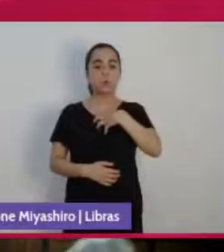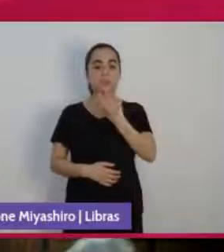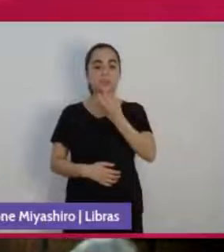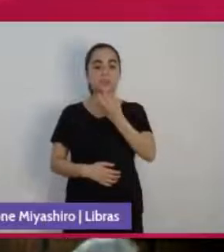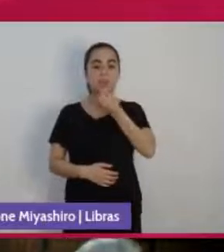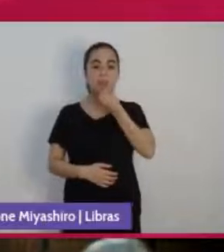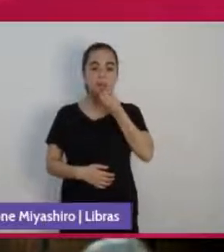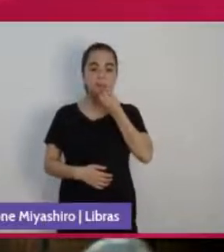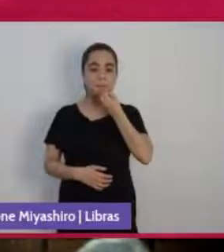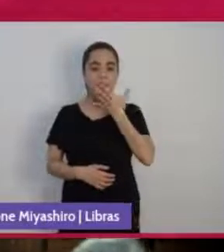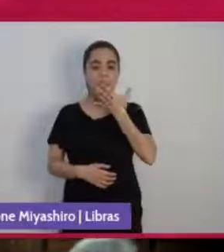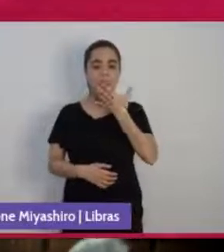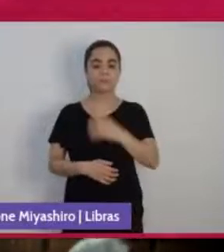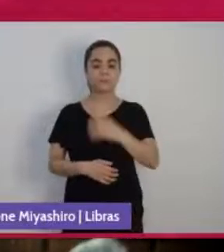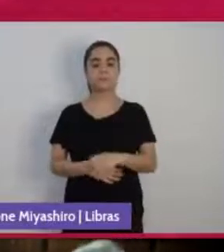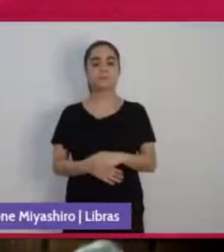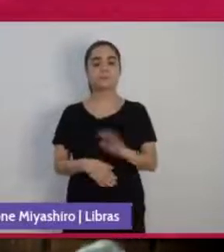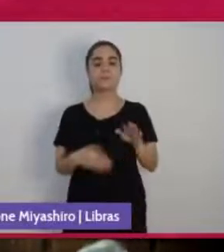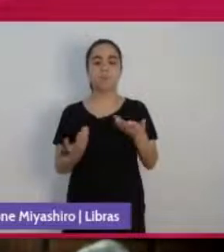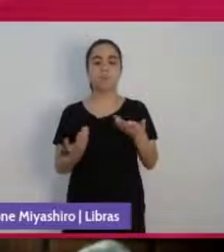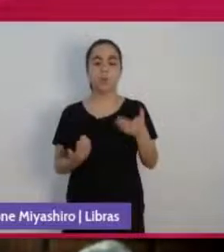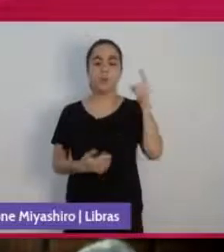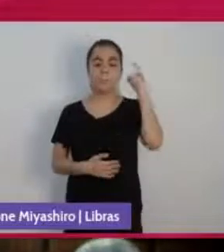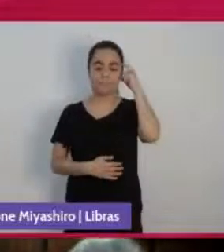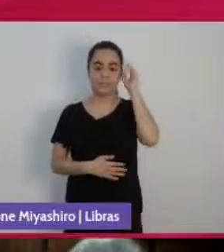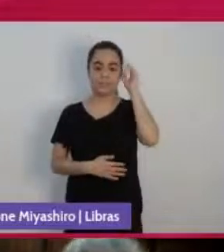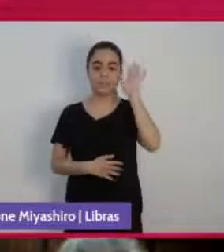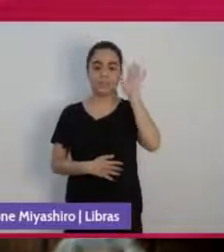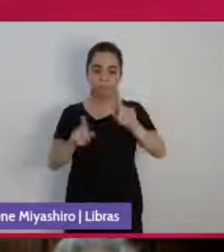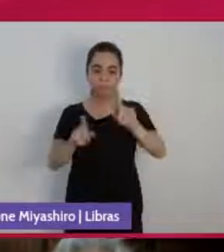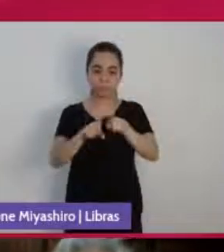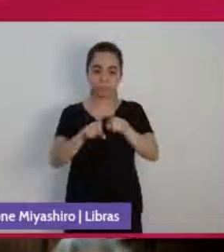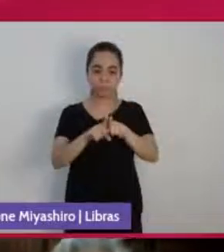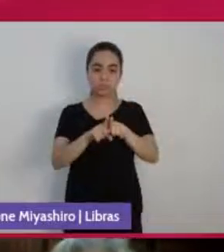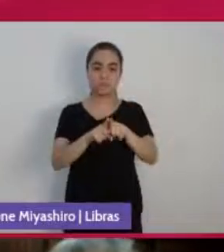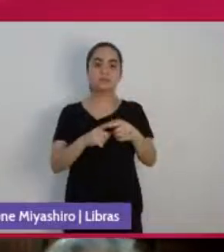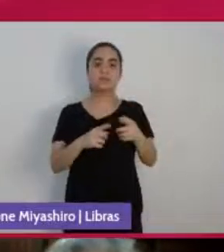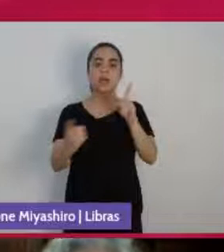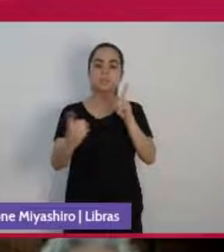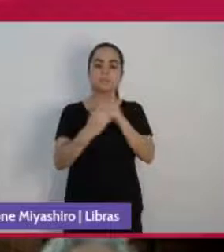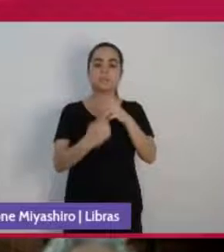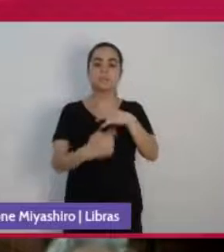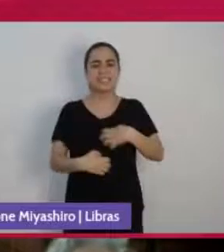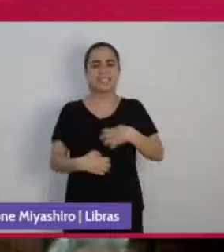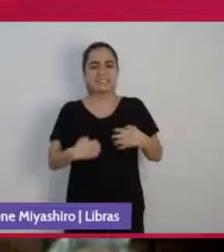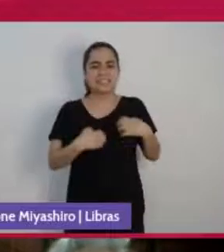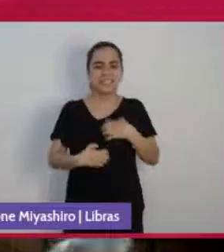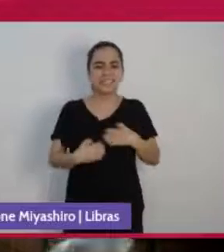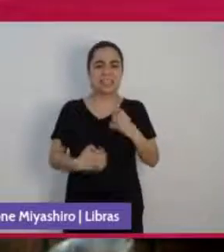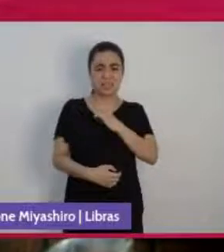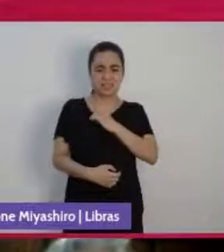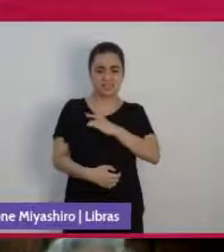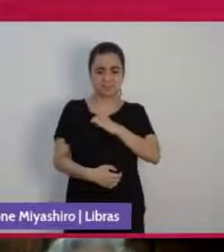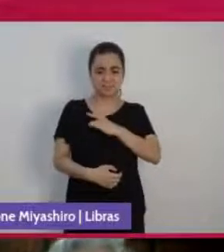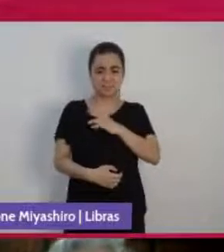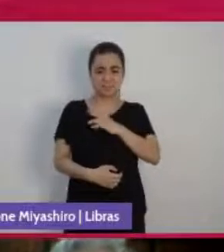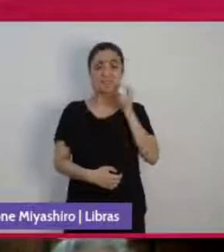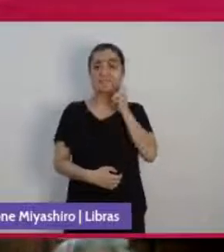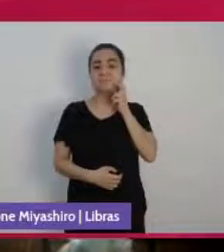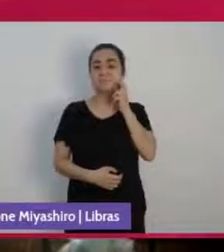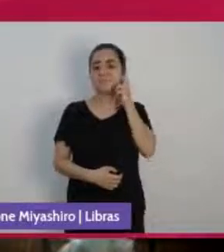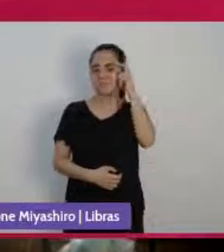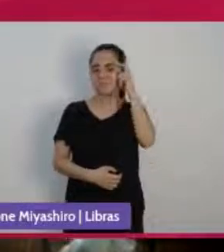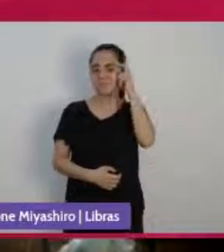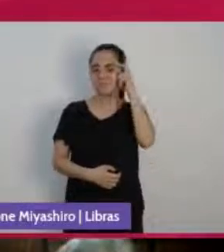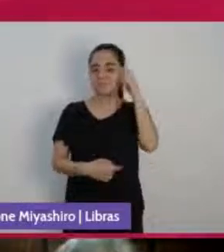E aí, tenha em mente que a paciente ela tem ansiedade, tem medo, ela tem vergonha, porque ela